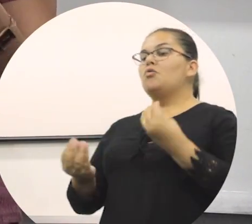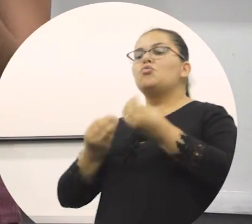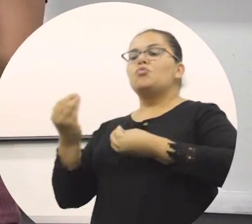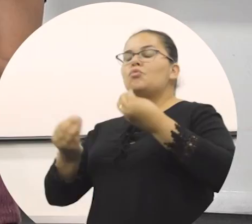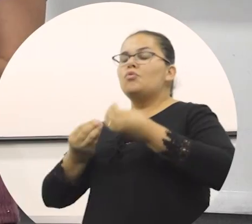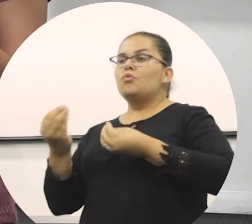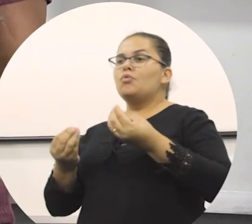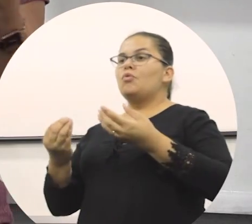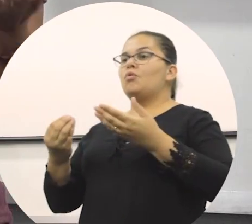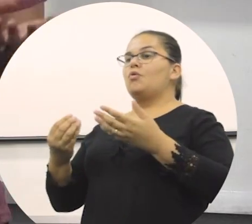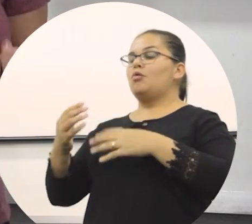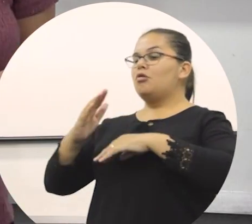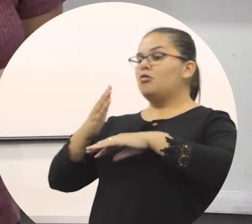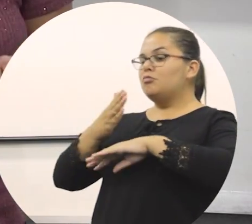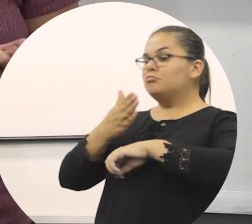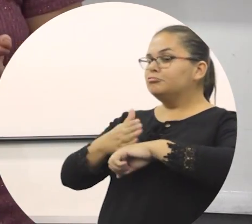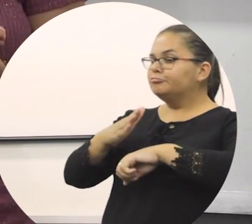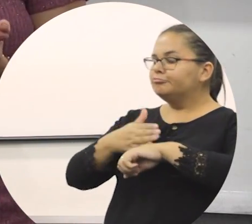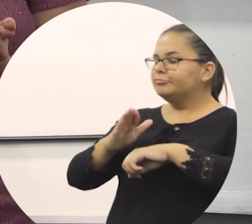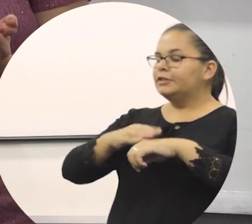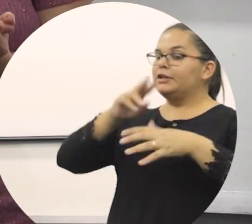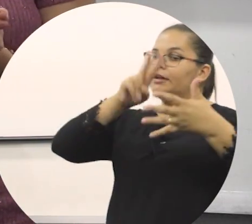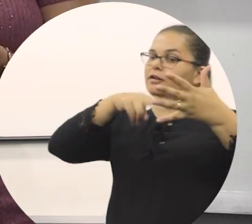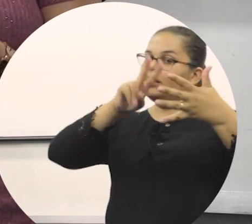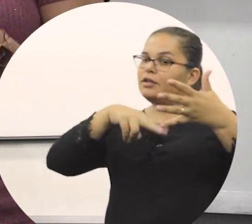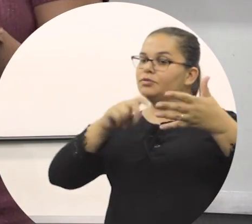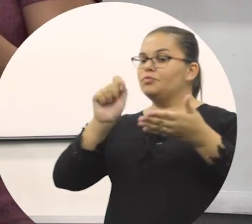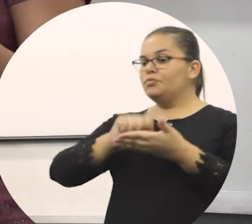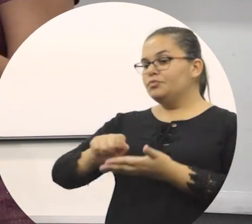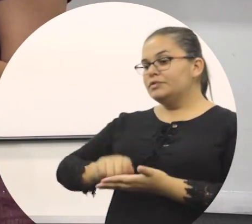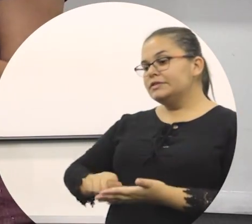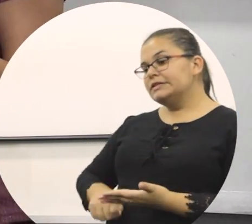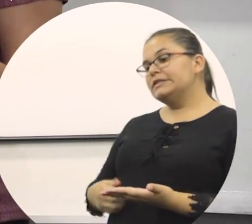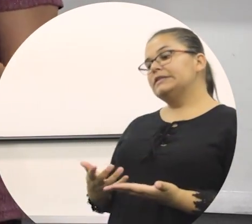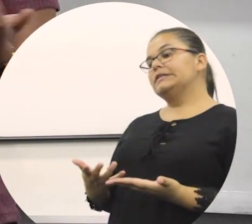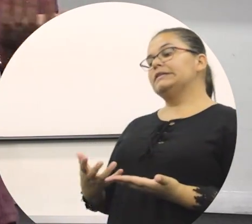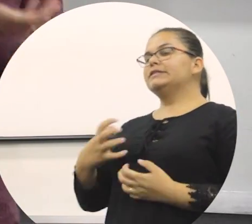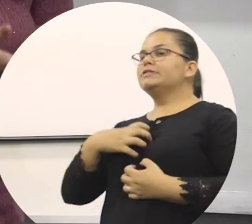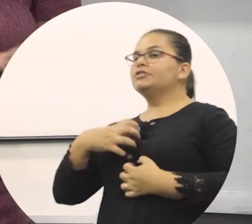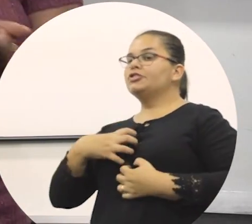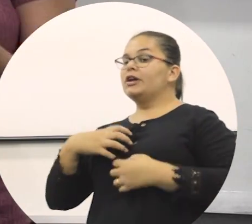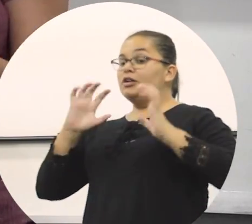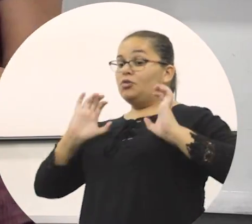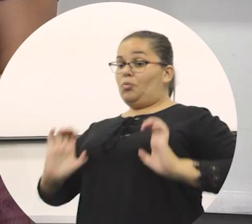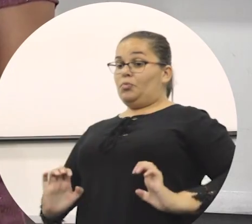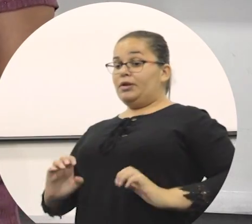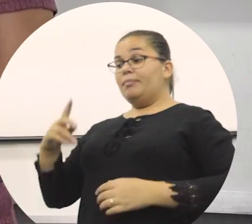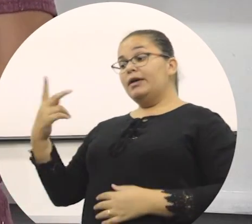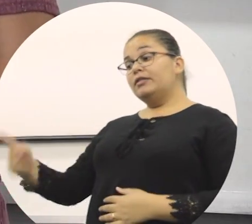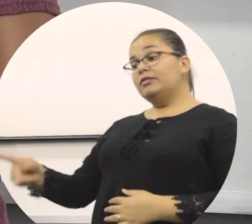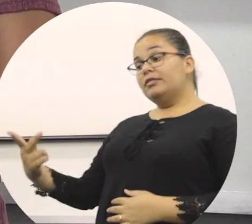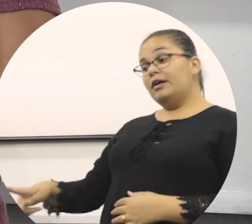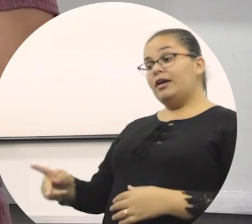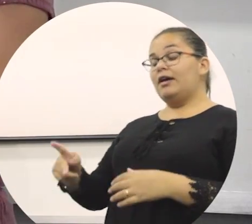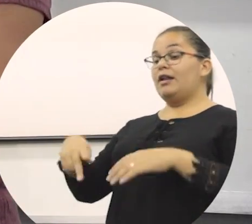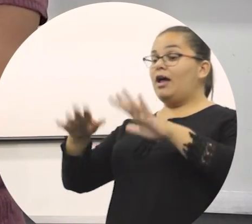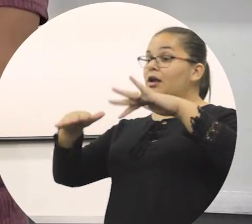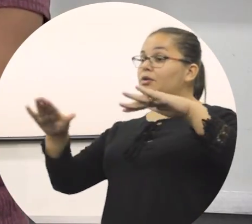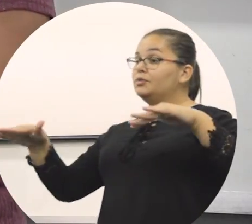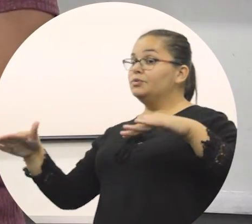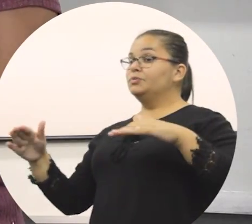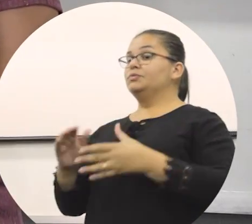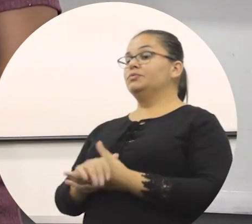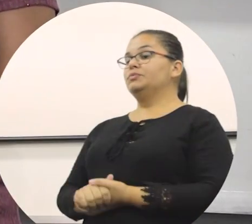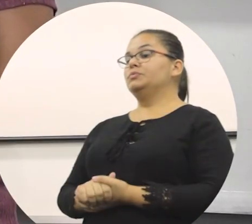funcionam essas práticas de leitura? Como que é esse comportamento leitor dessa criança dentro